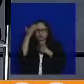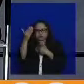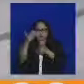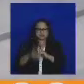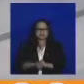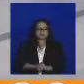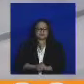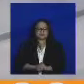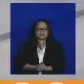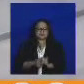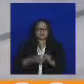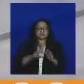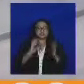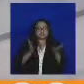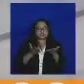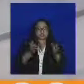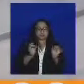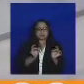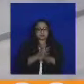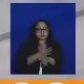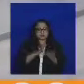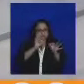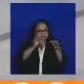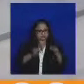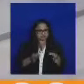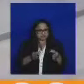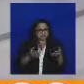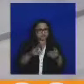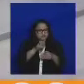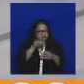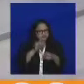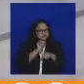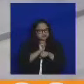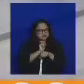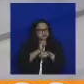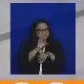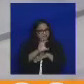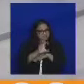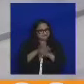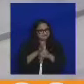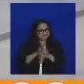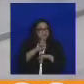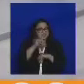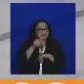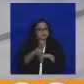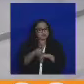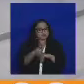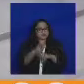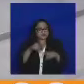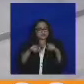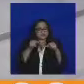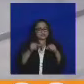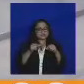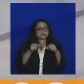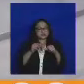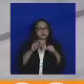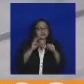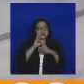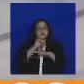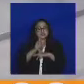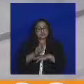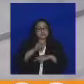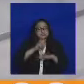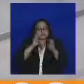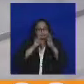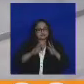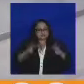Obrigado. Sorteio realizado, validado. Era o que você esperava. Logo após a apuração, todos os resultados serão publicados